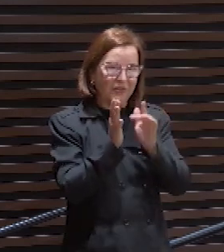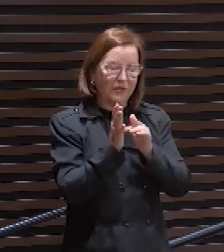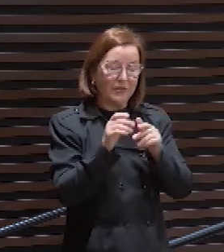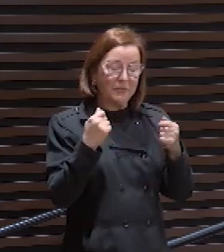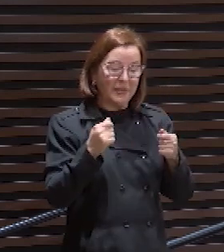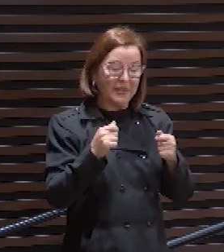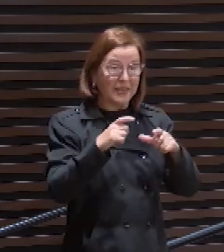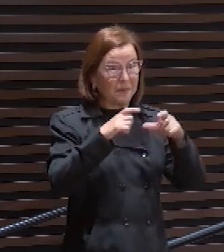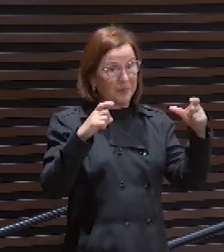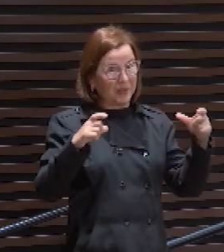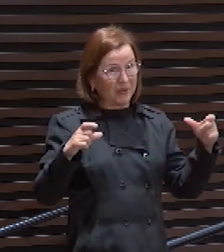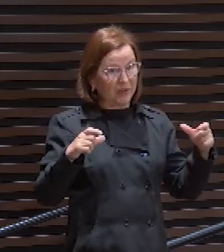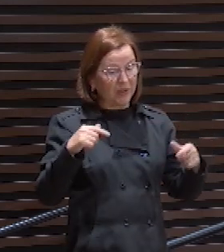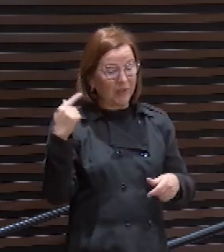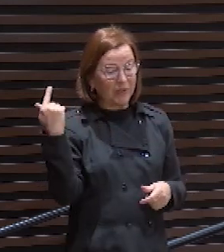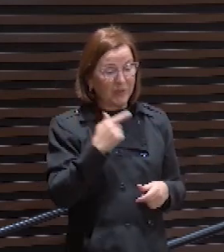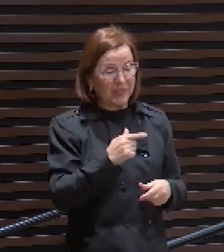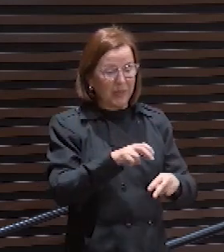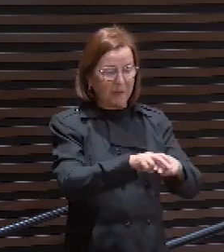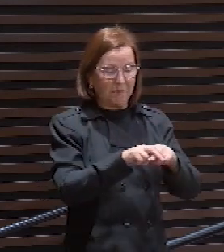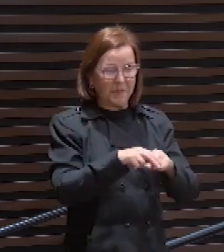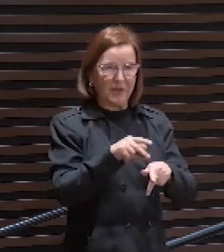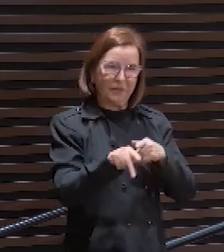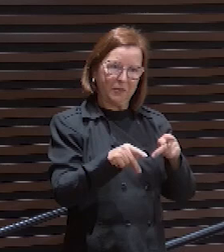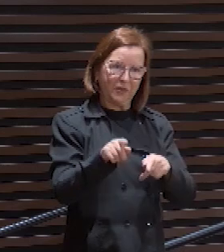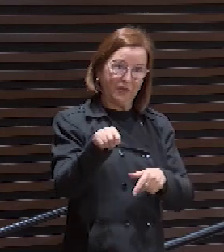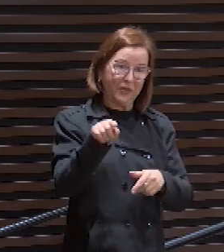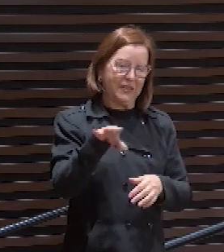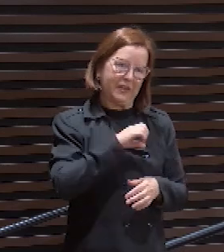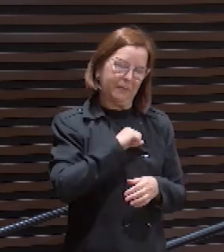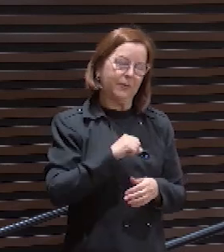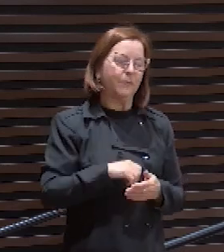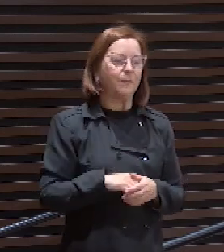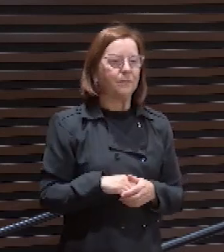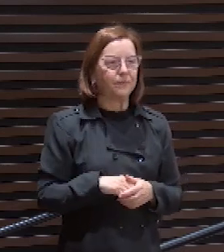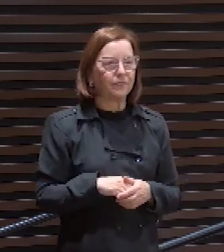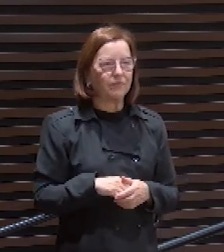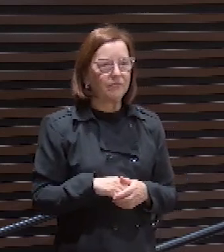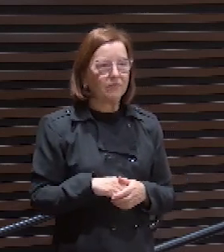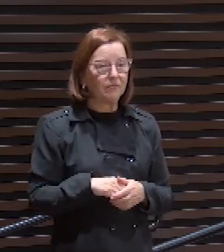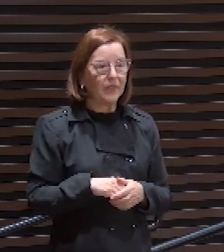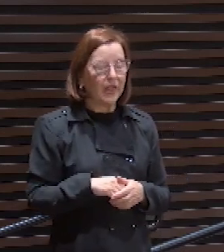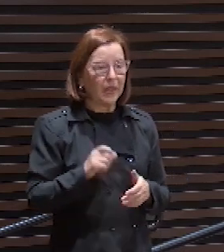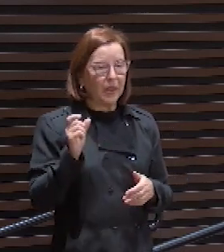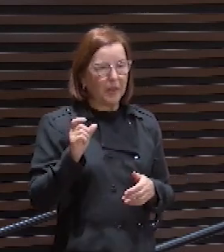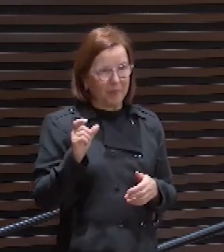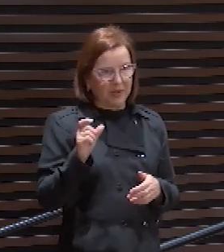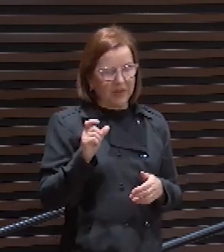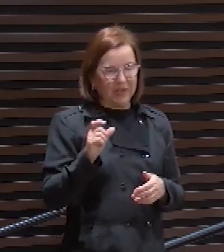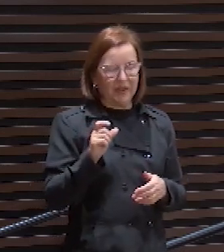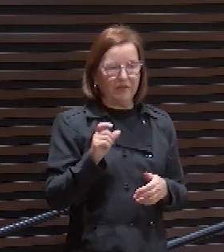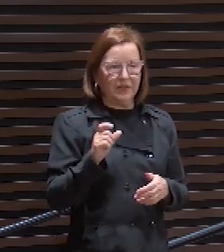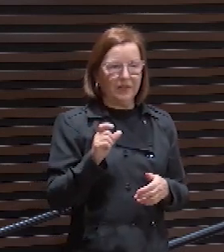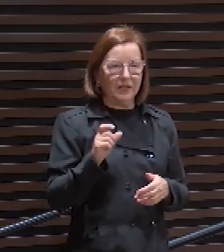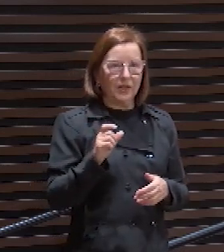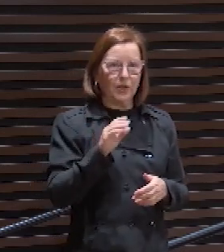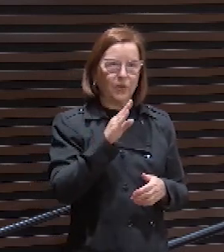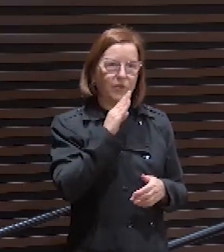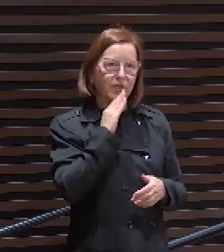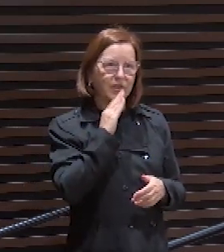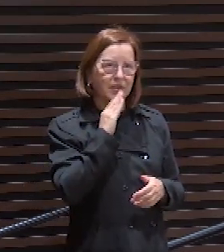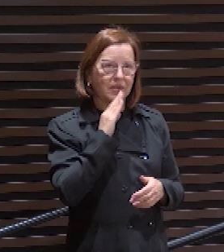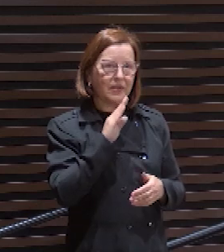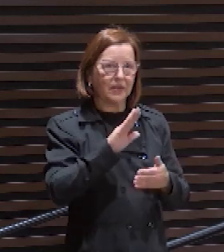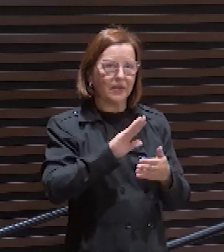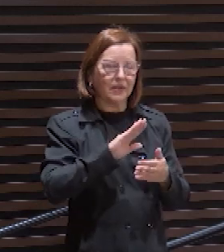tudo bem que o texto começa falando, Jesus dizendo para aborrecermos pai e mãe. E a palavra aborrecer também pode ser traduzida